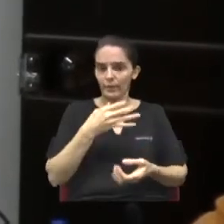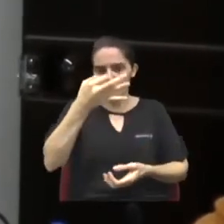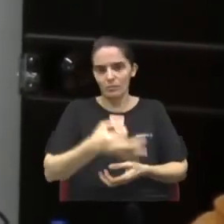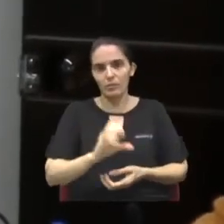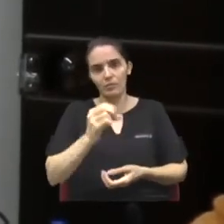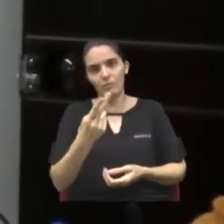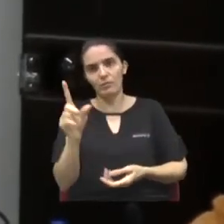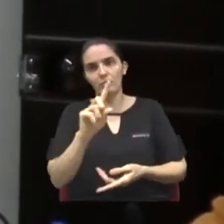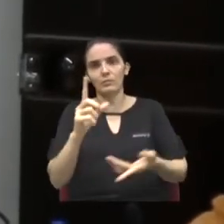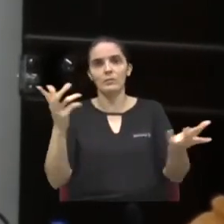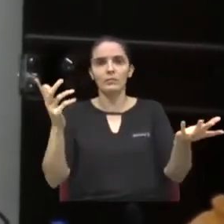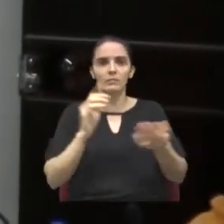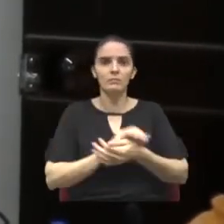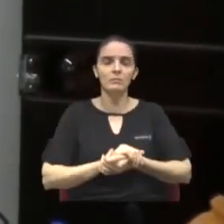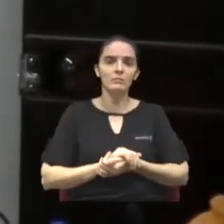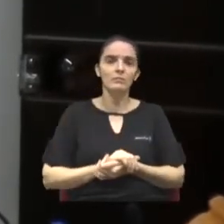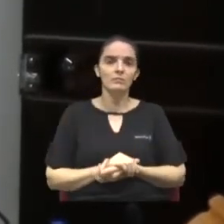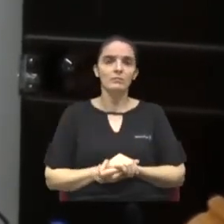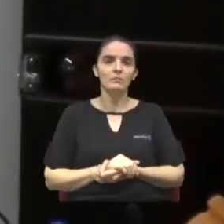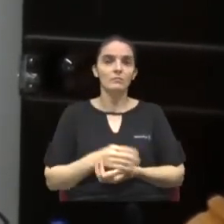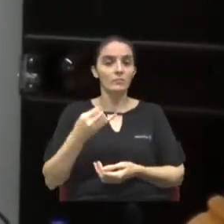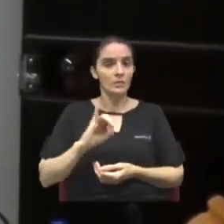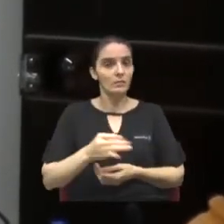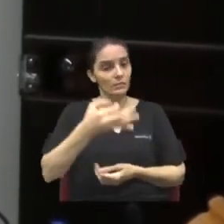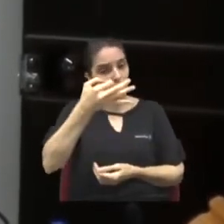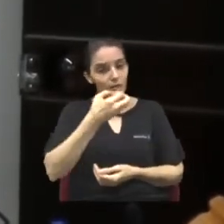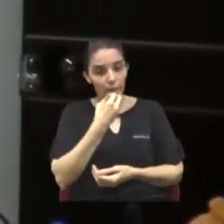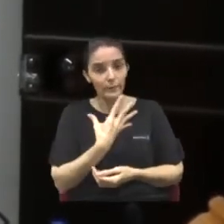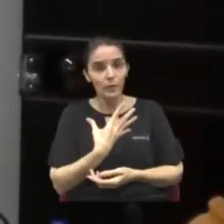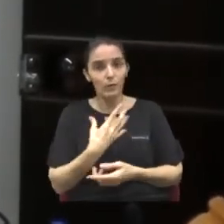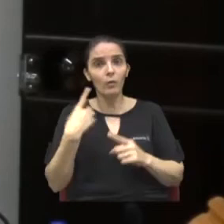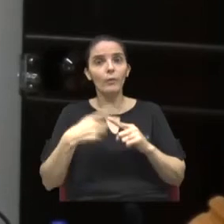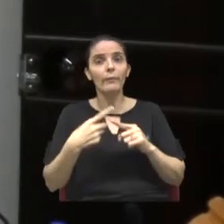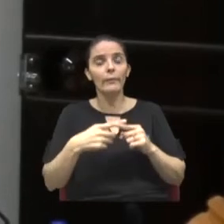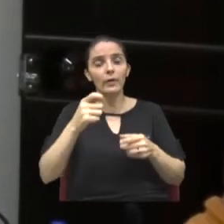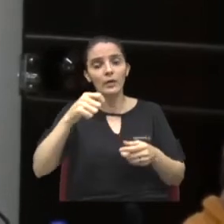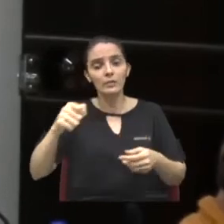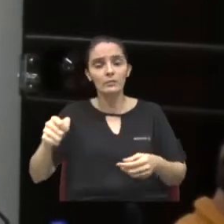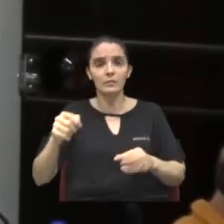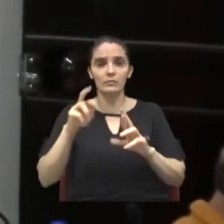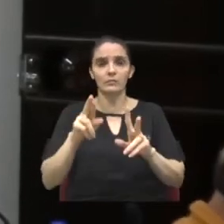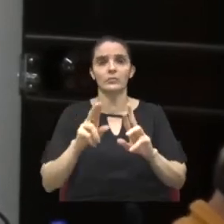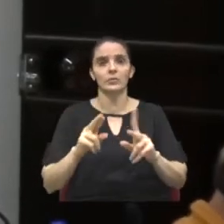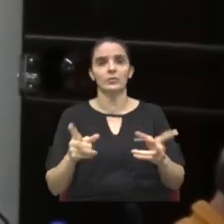não funciona. Se funciona, por que prescreve a referência?